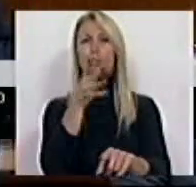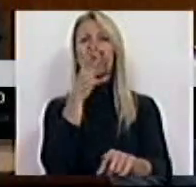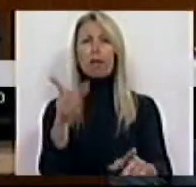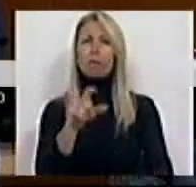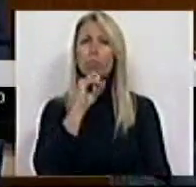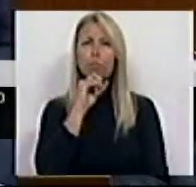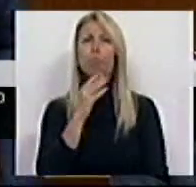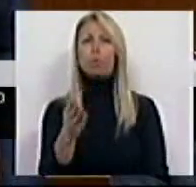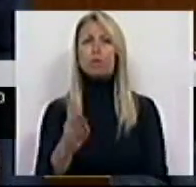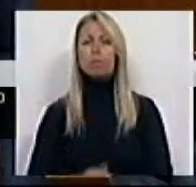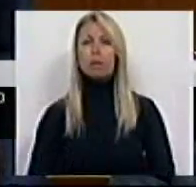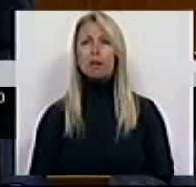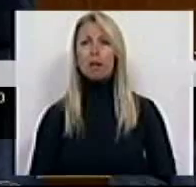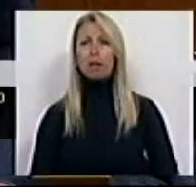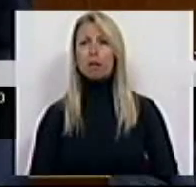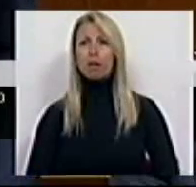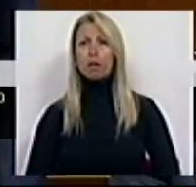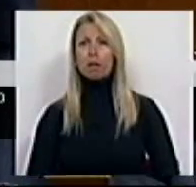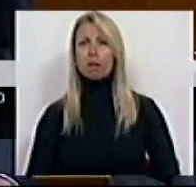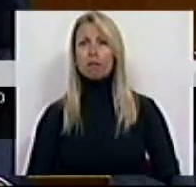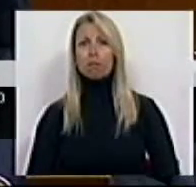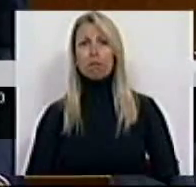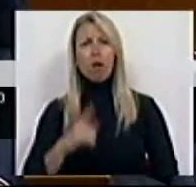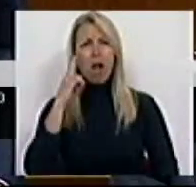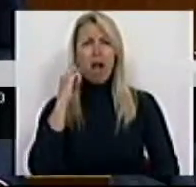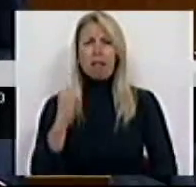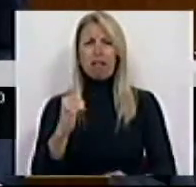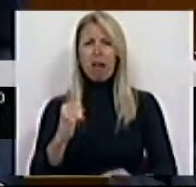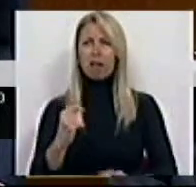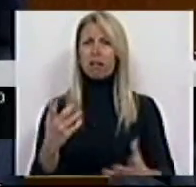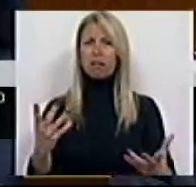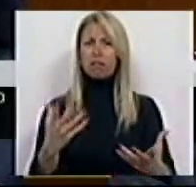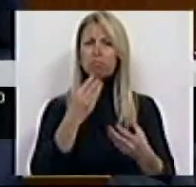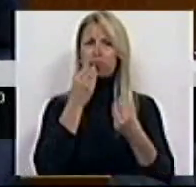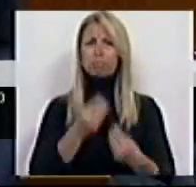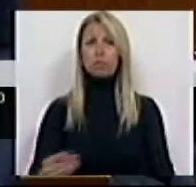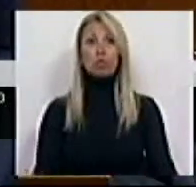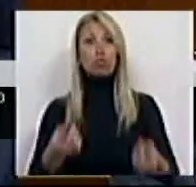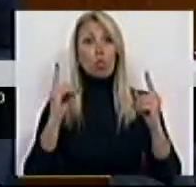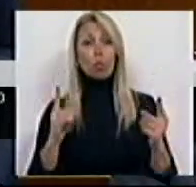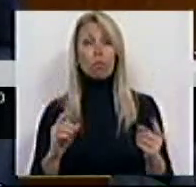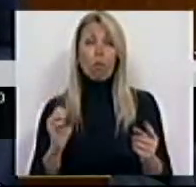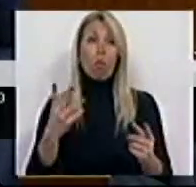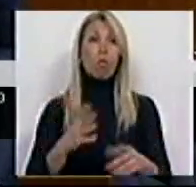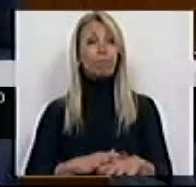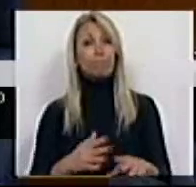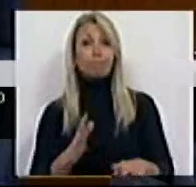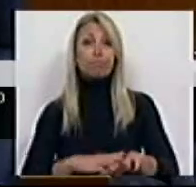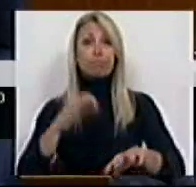a possibilidade de passar ao ataque ofensivo relativamente ou a pretexto